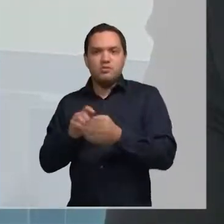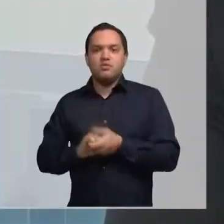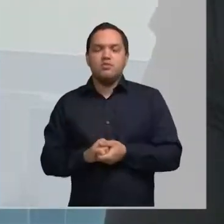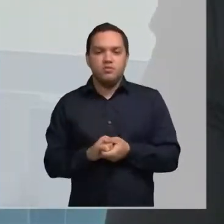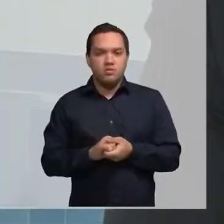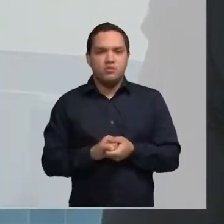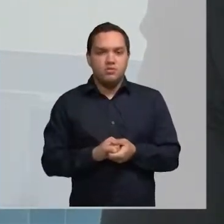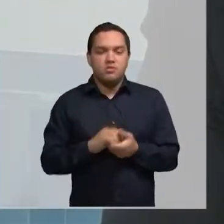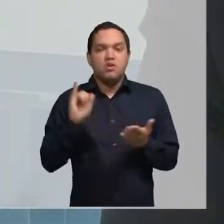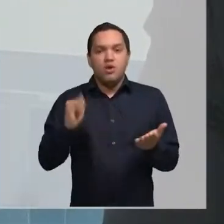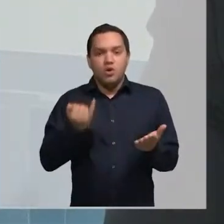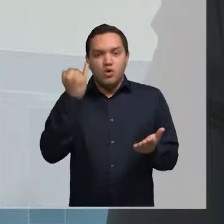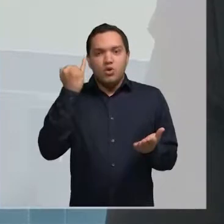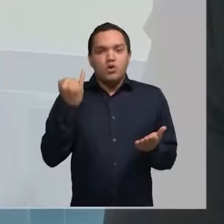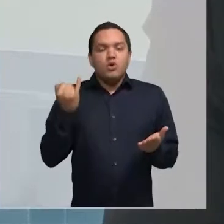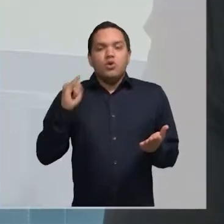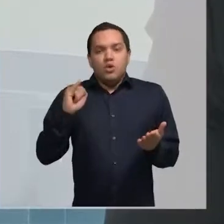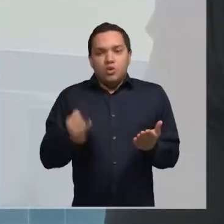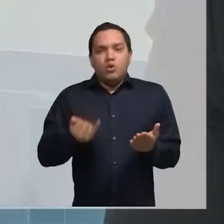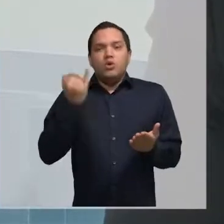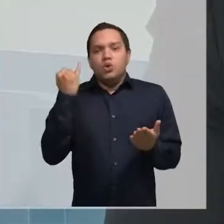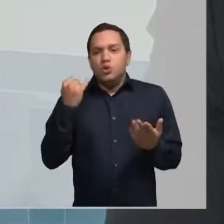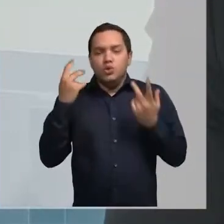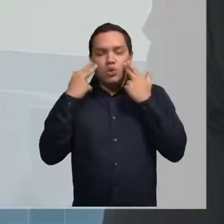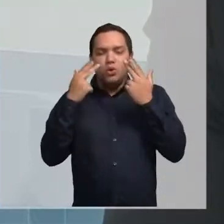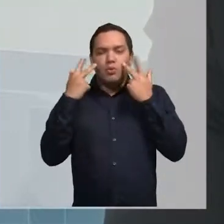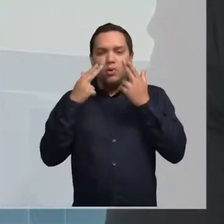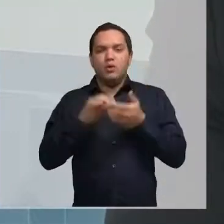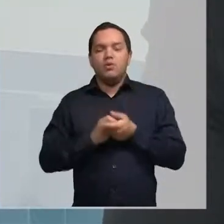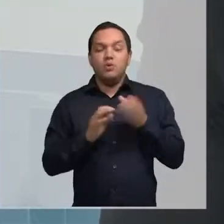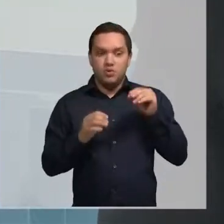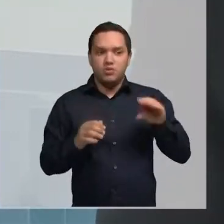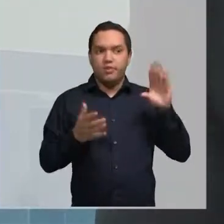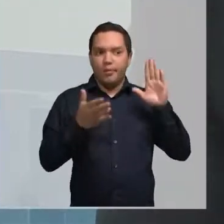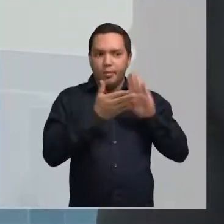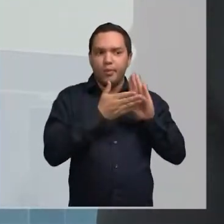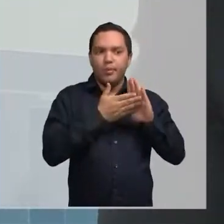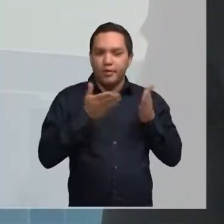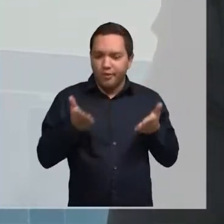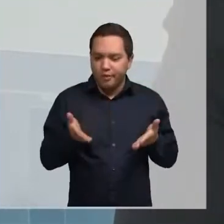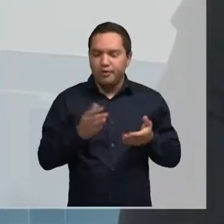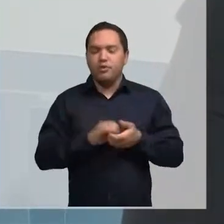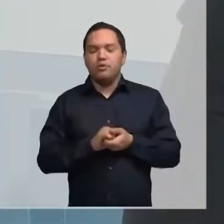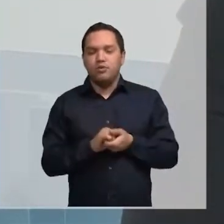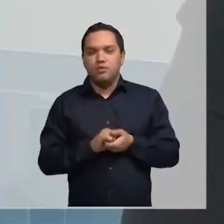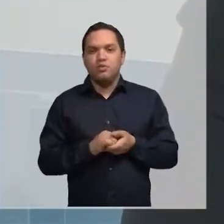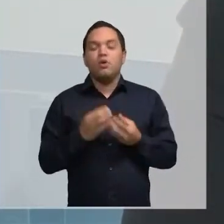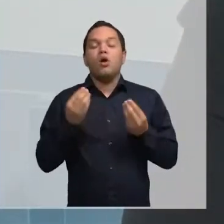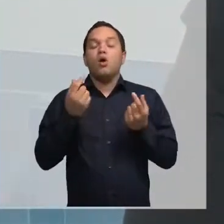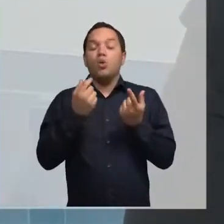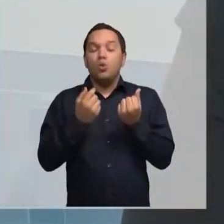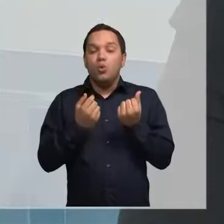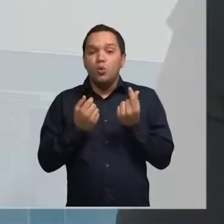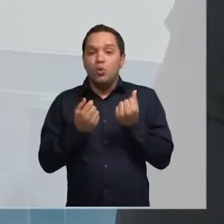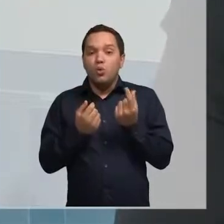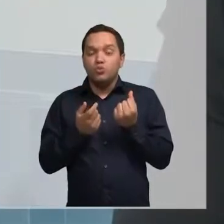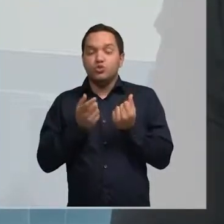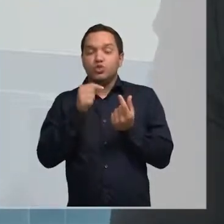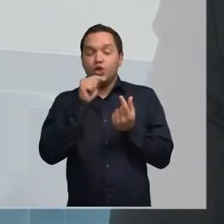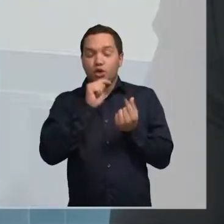juros mesmos reais que são cobrados em todo lugar do mundo. É isso que o Ciro propõe. Fazendo como? Com o dinheiro que ele